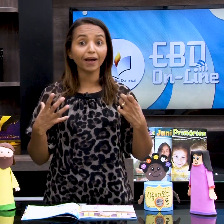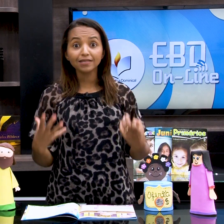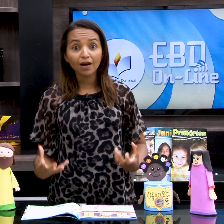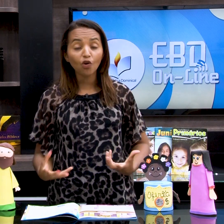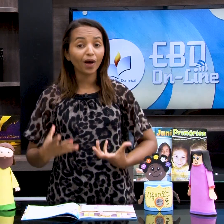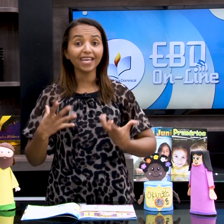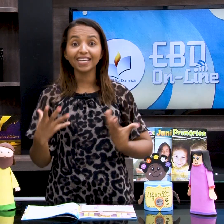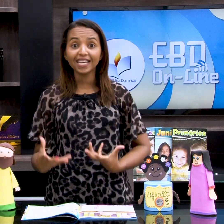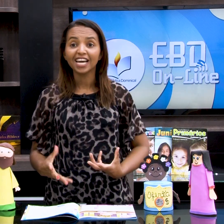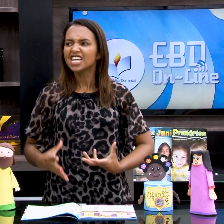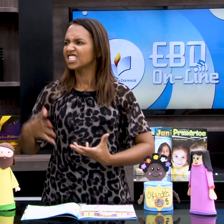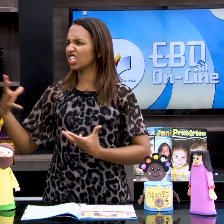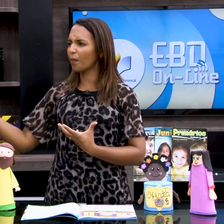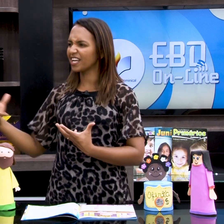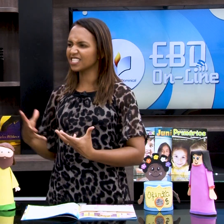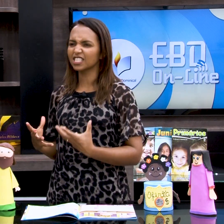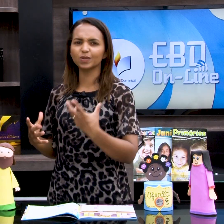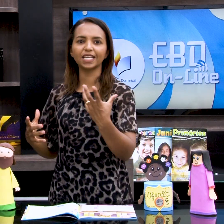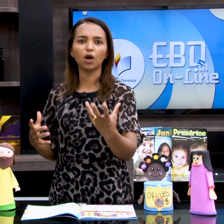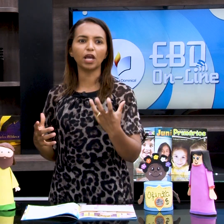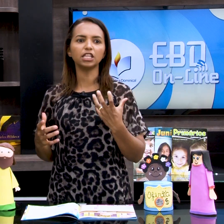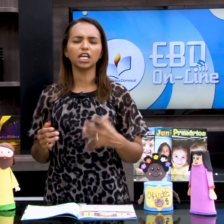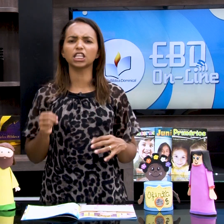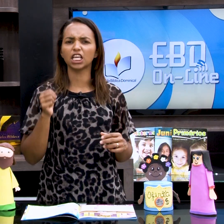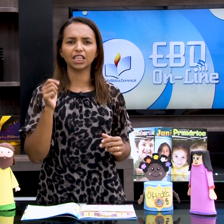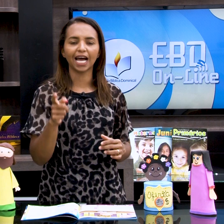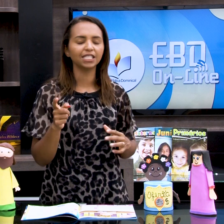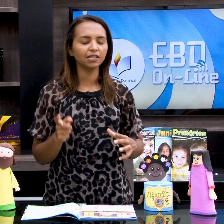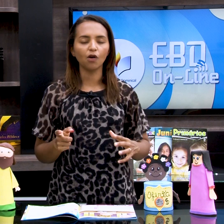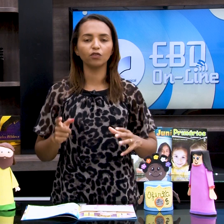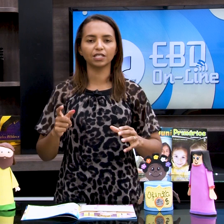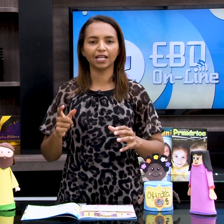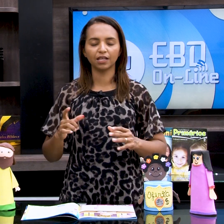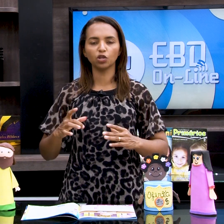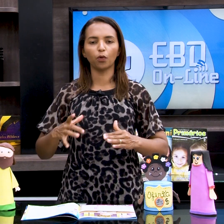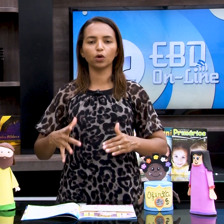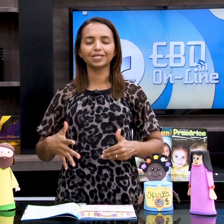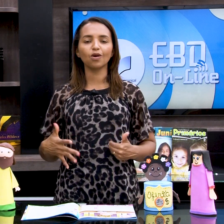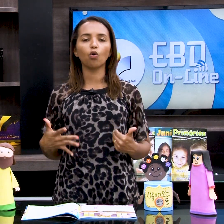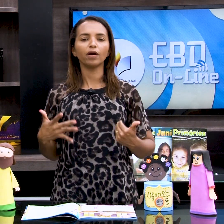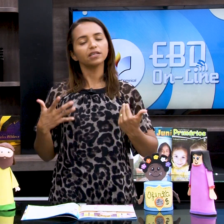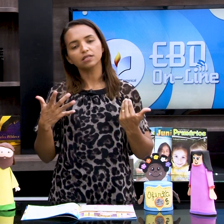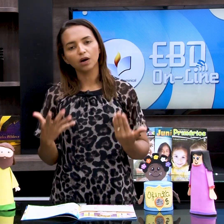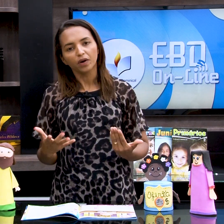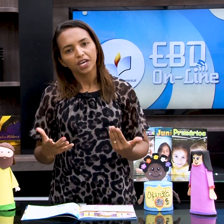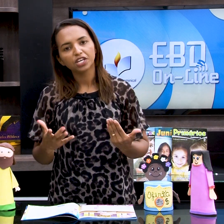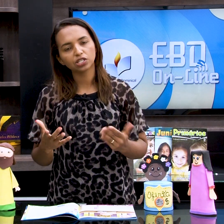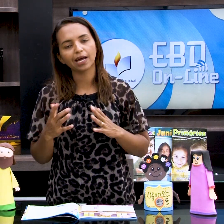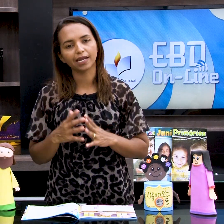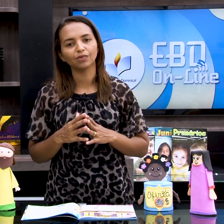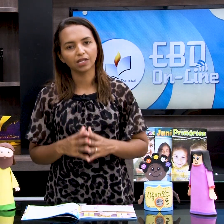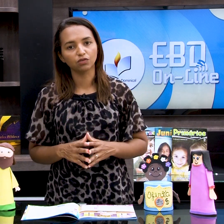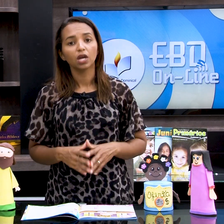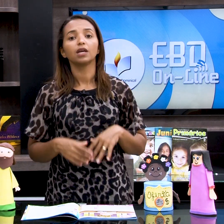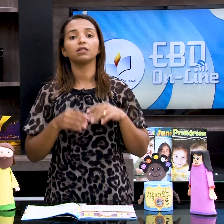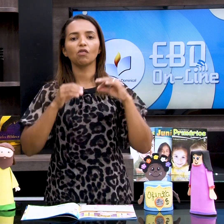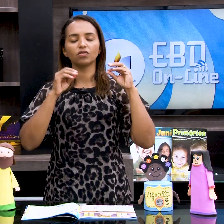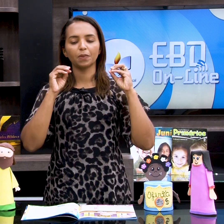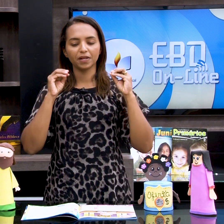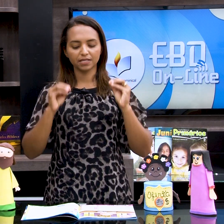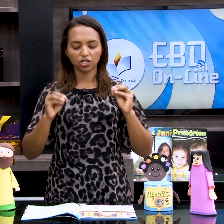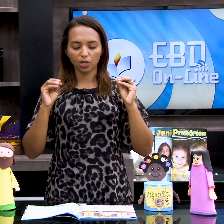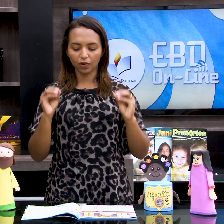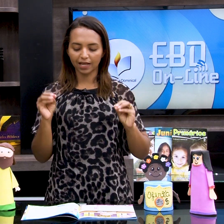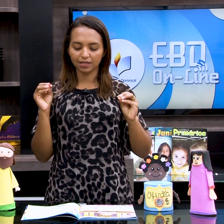com animação com alegria sem obrigação sem que alguém diga que tem que dar não você tá dando porque o seu coração está grato a Deus